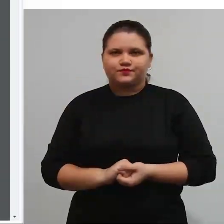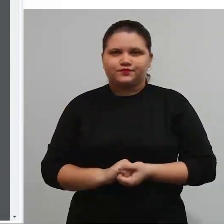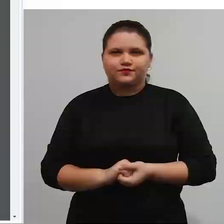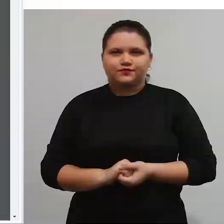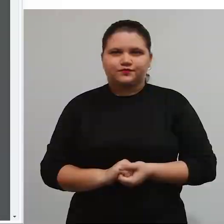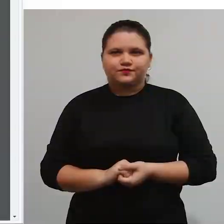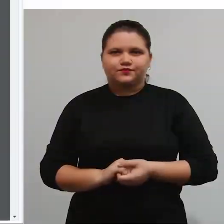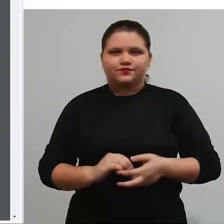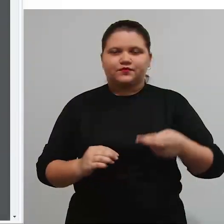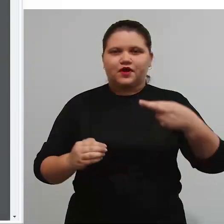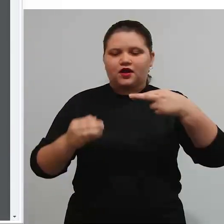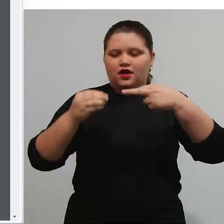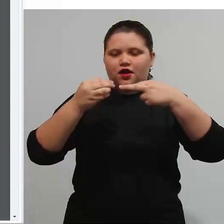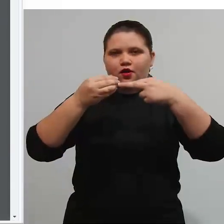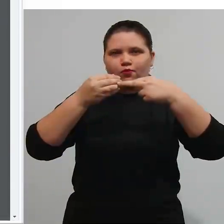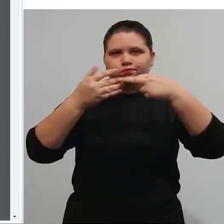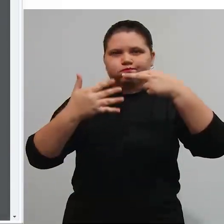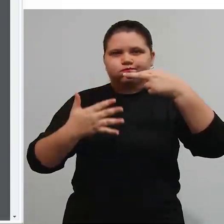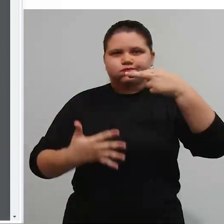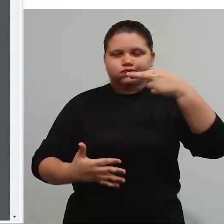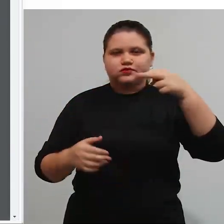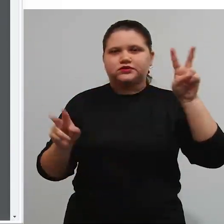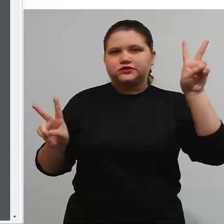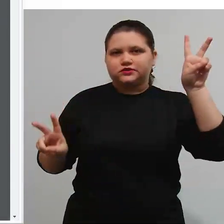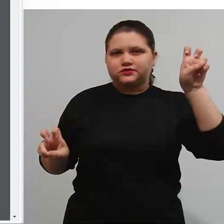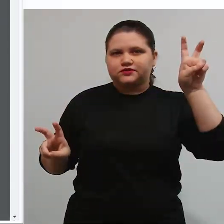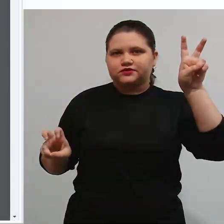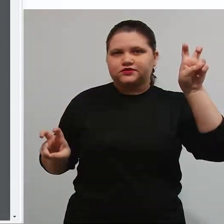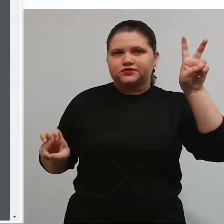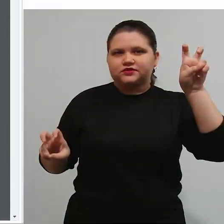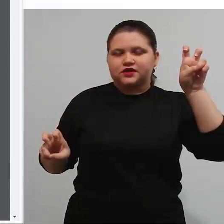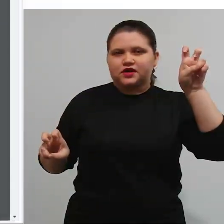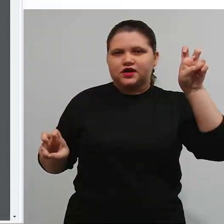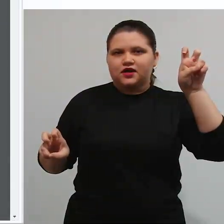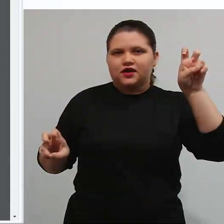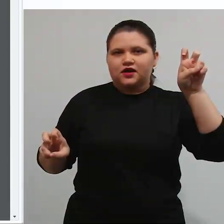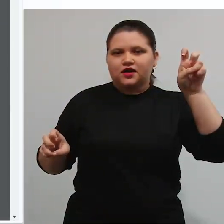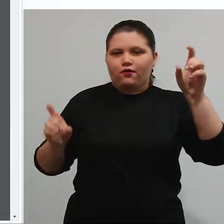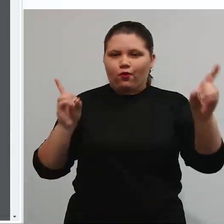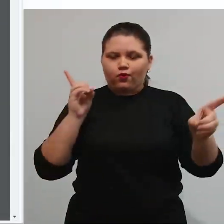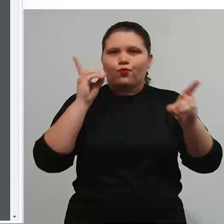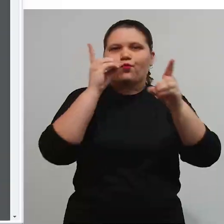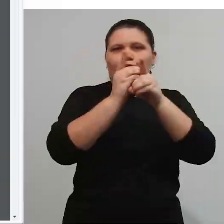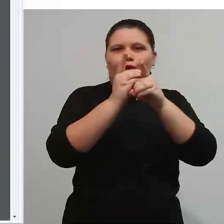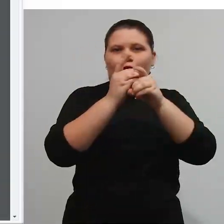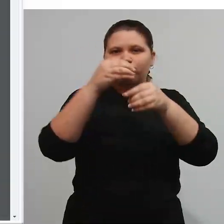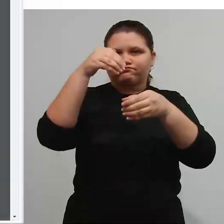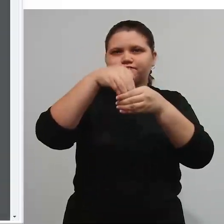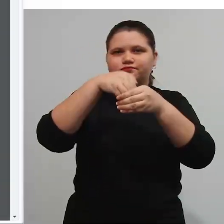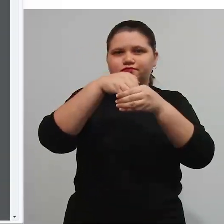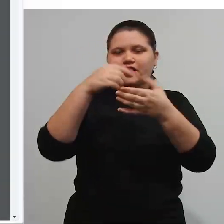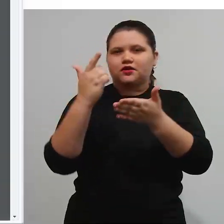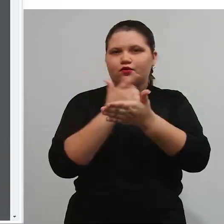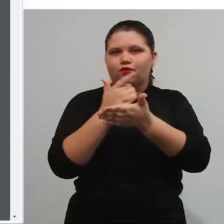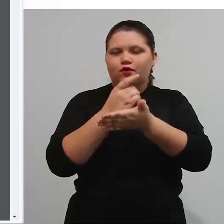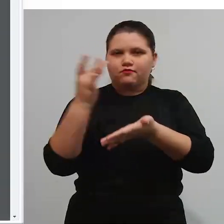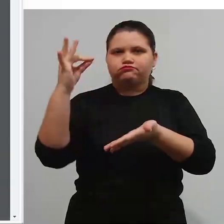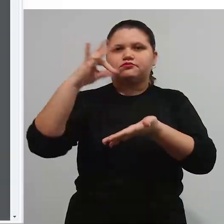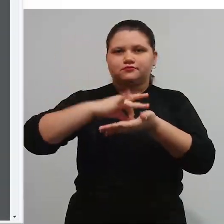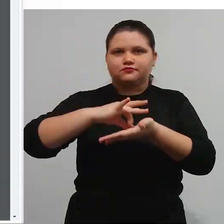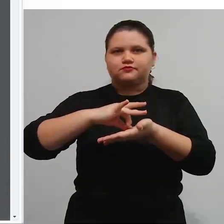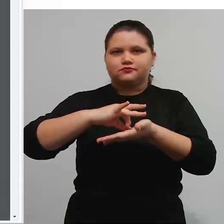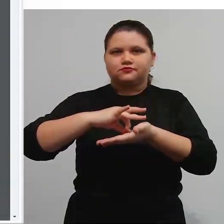referência, a citação, tem que ser tal qual eu consiga localizar o trecho na obra original,